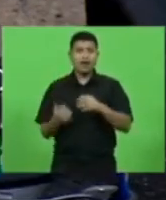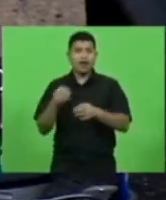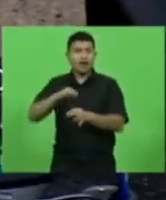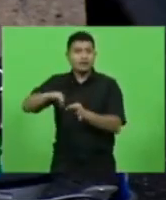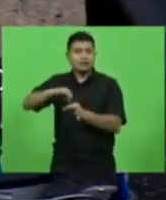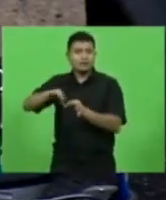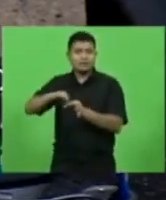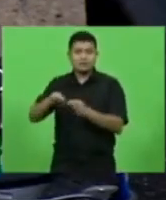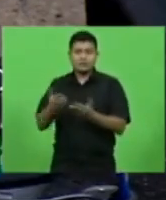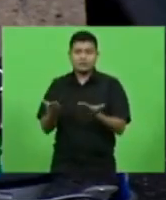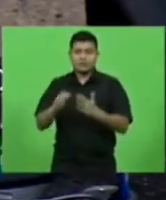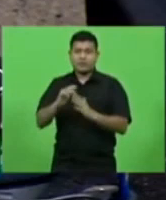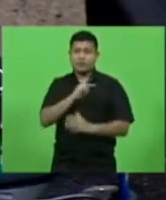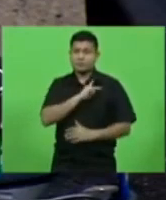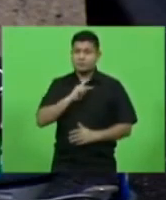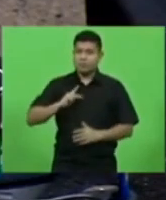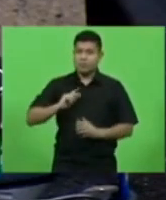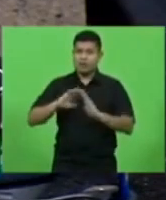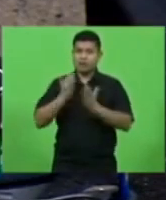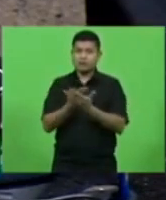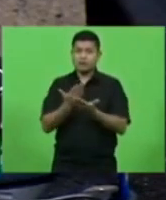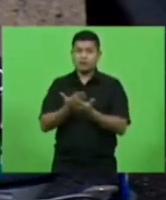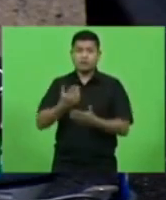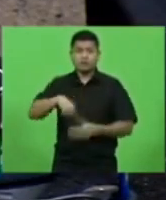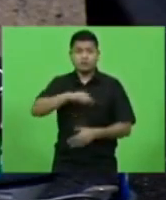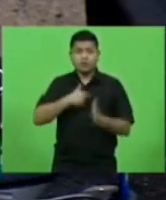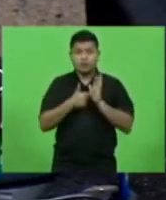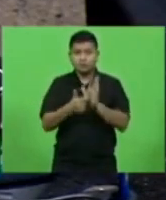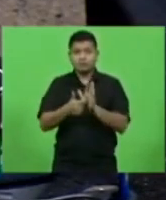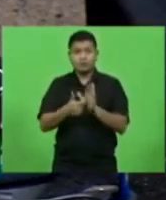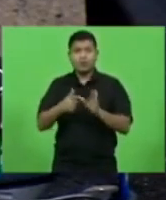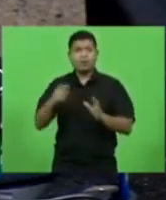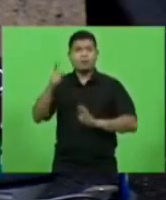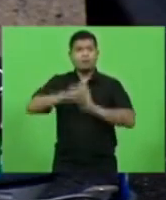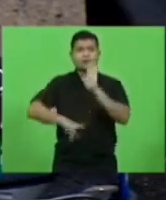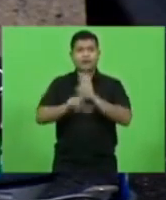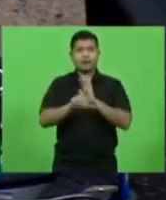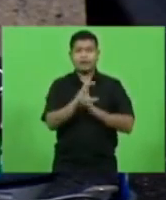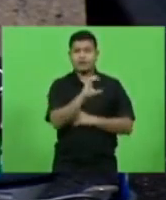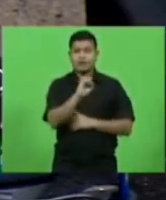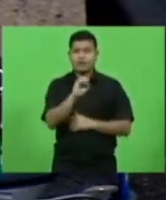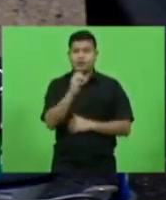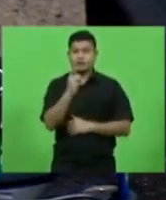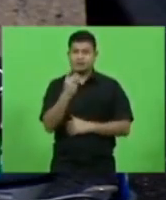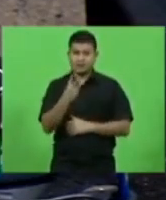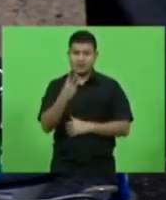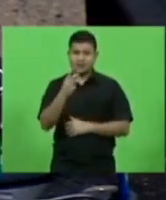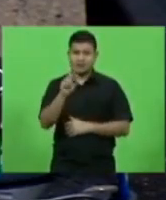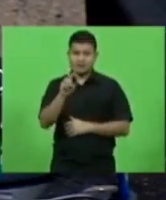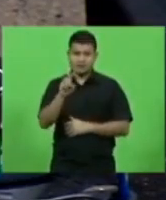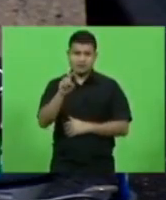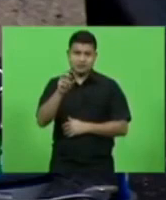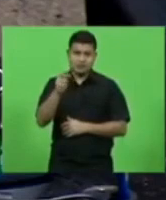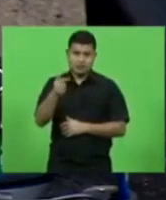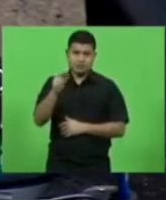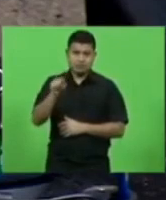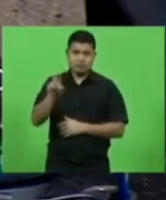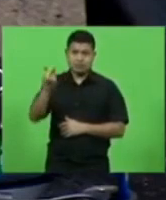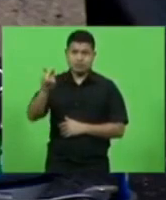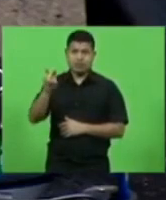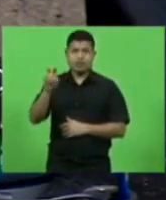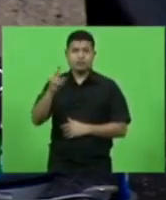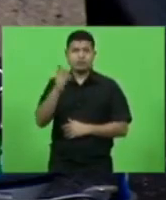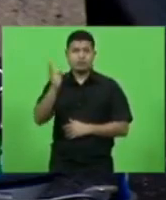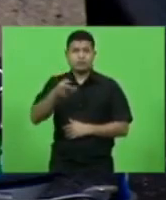escolas catarinenses, nós apresentamos um projeto de lei de número 0357.5 de 2020, que foi protocolado na